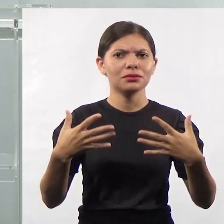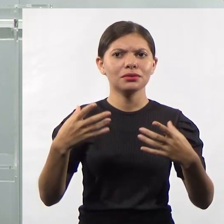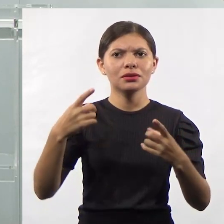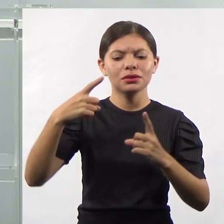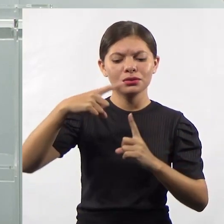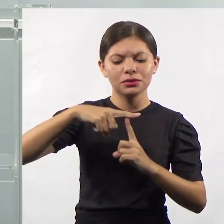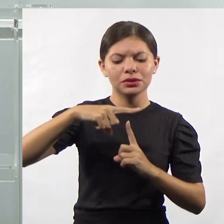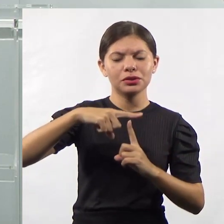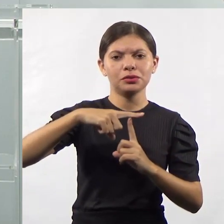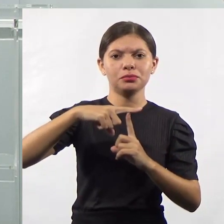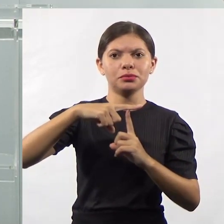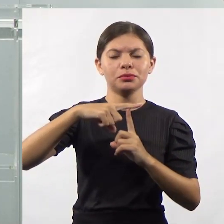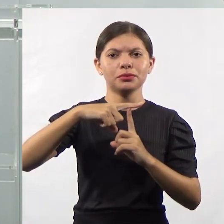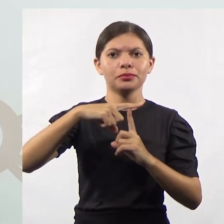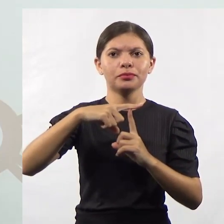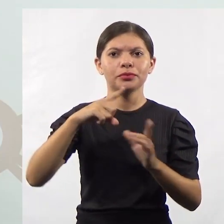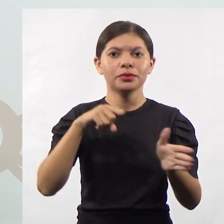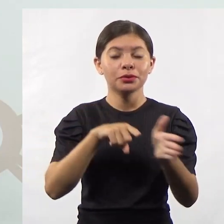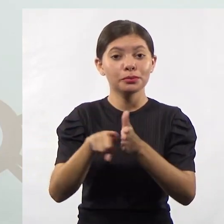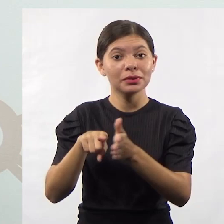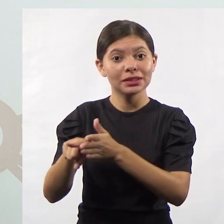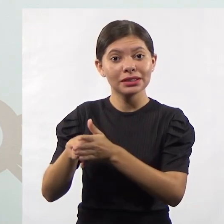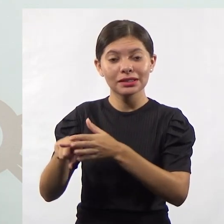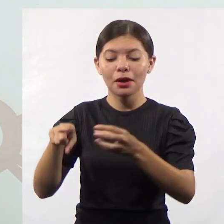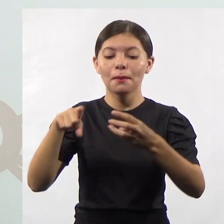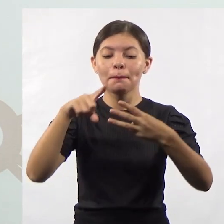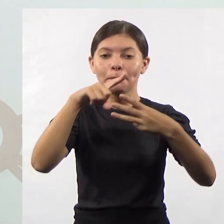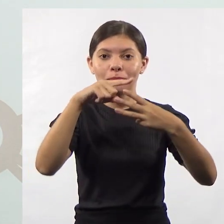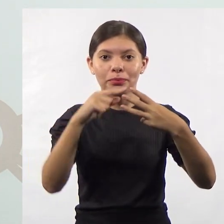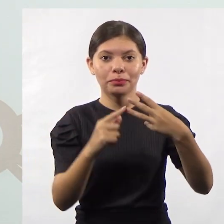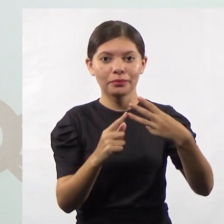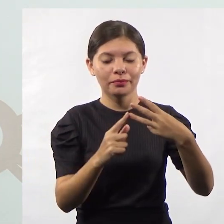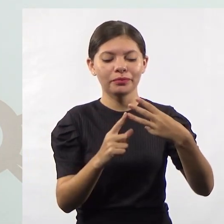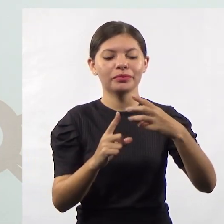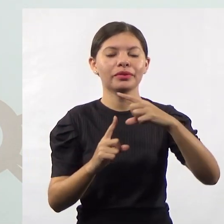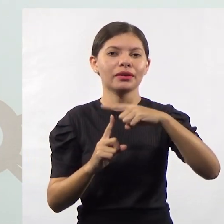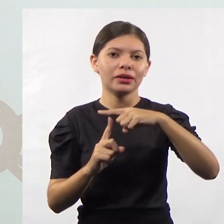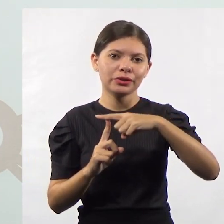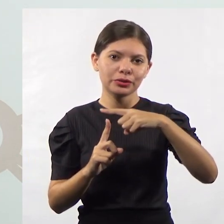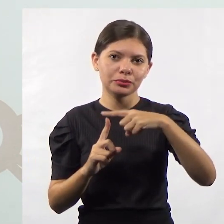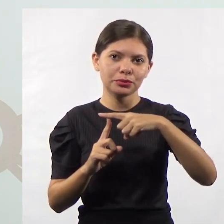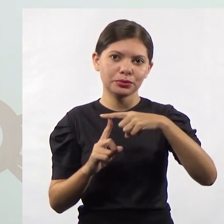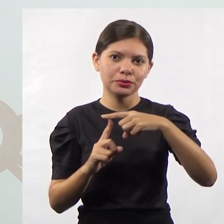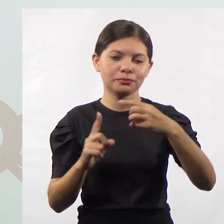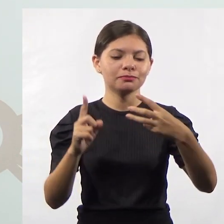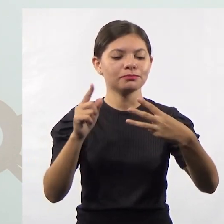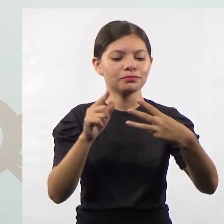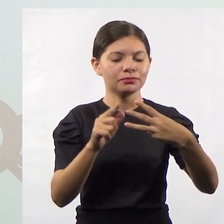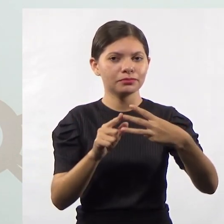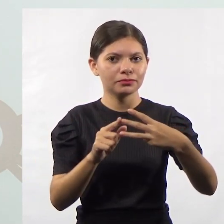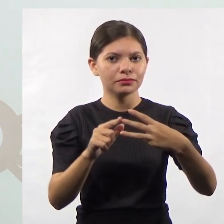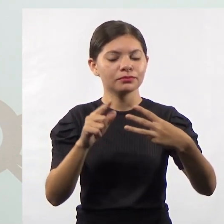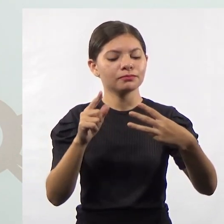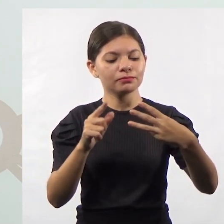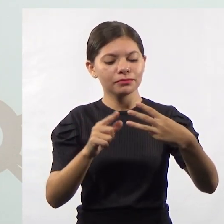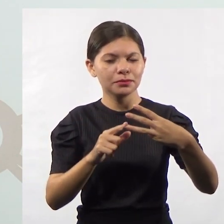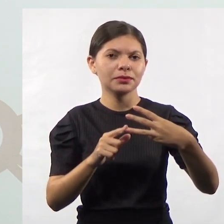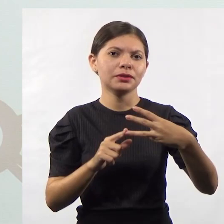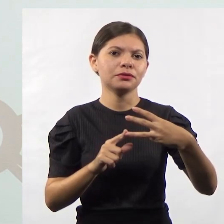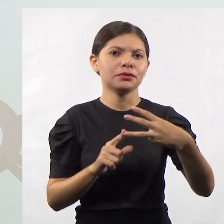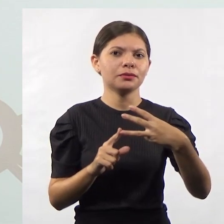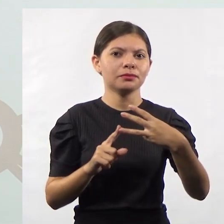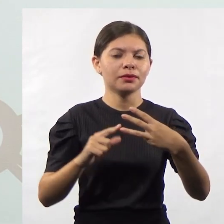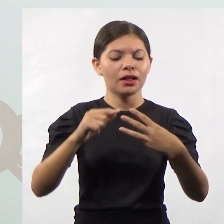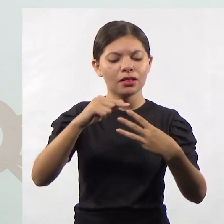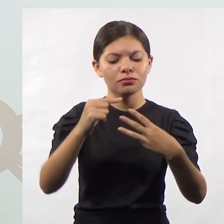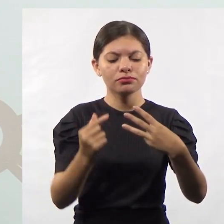esses tipos de pesquisa. Recapitulando, nós temos basicamente 3 tipos: exploratória, descritiva e